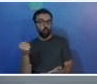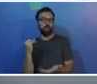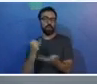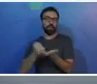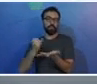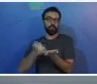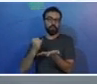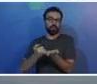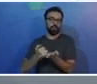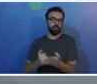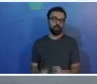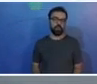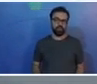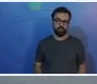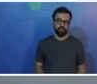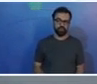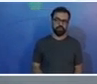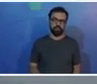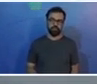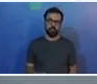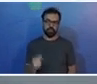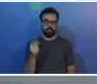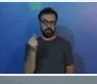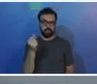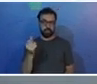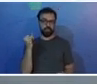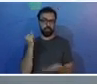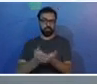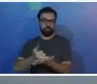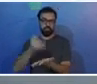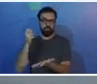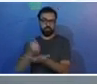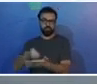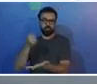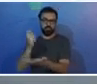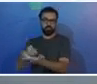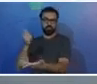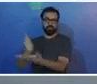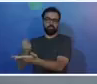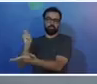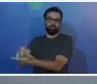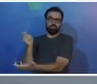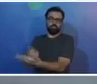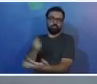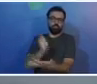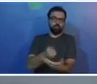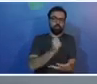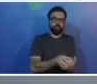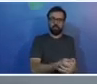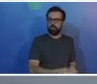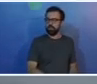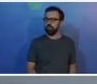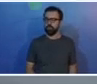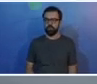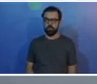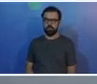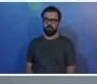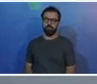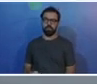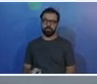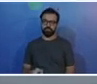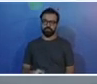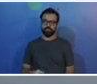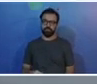paga obrigatoriamente por pessoas e empresas a um governo. Não tem como fugir. Então, esses impostos, essa